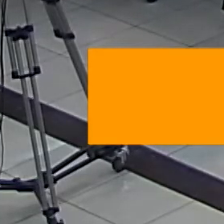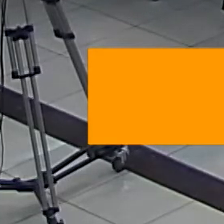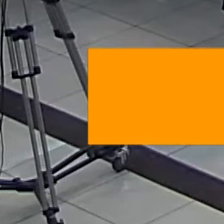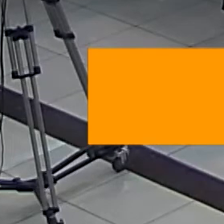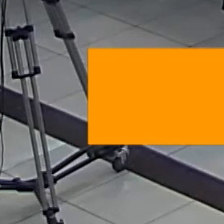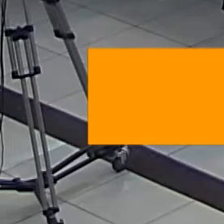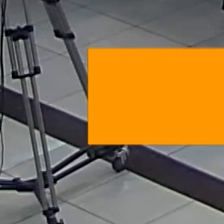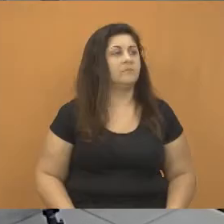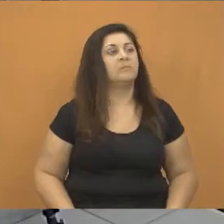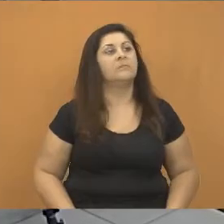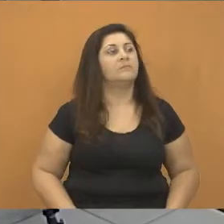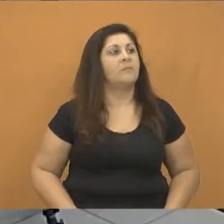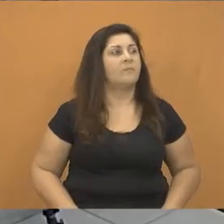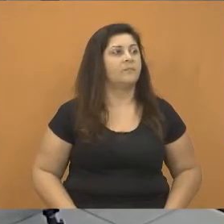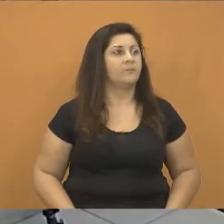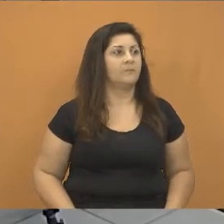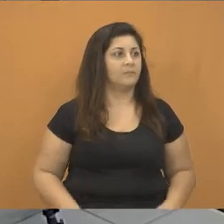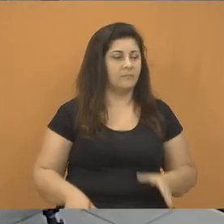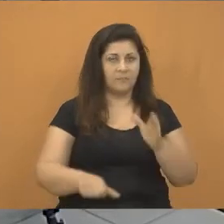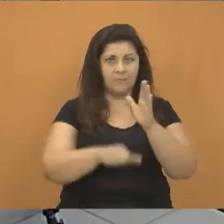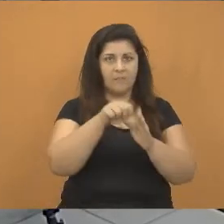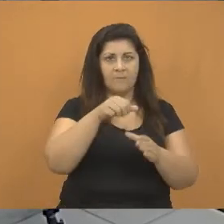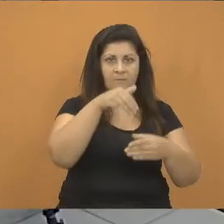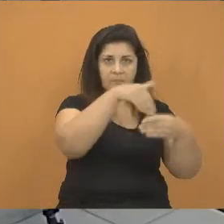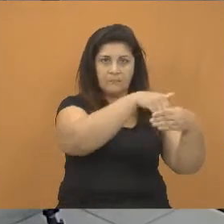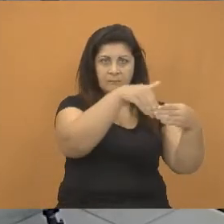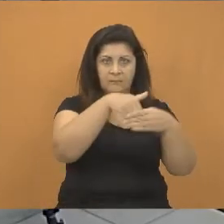para a primeira votação na forma nominal.